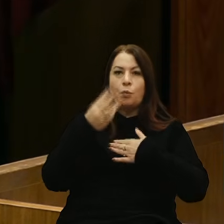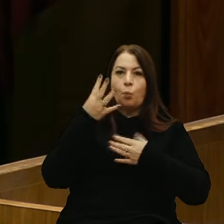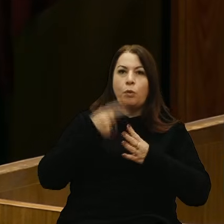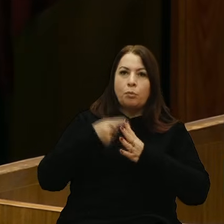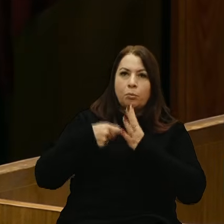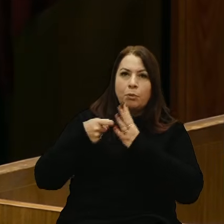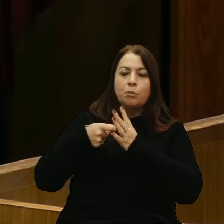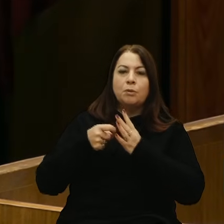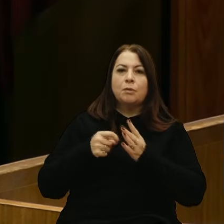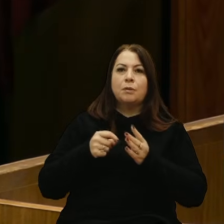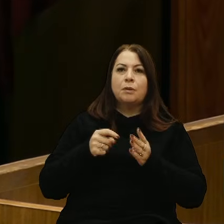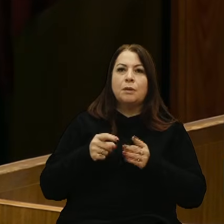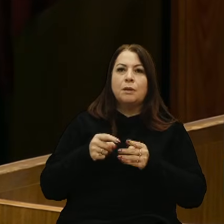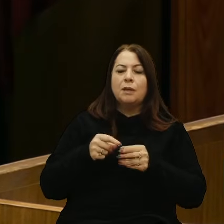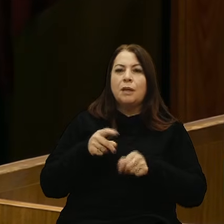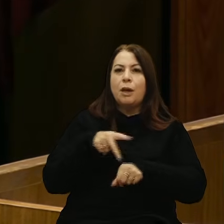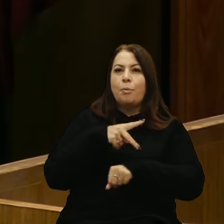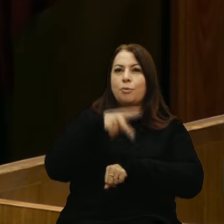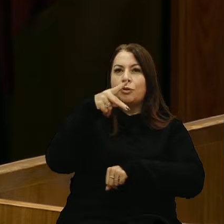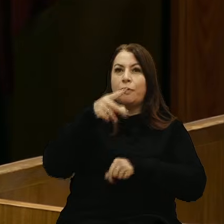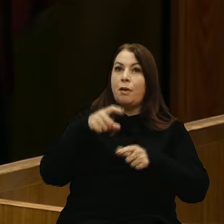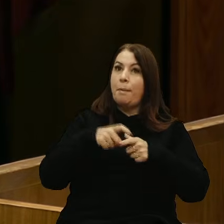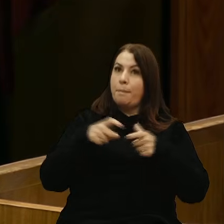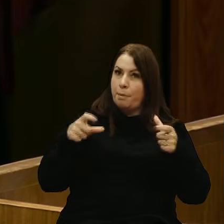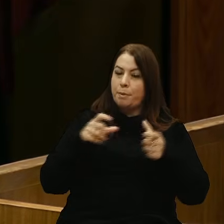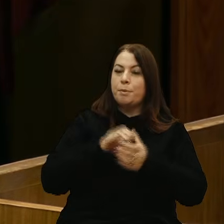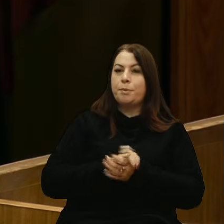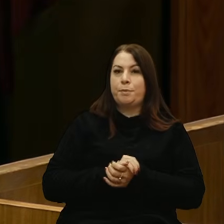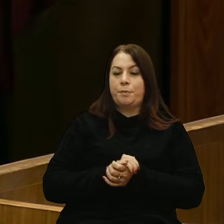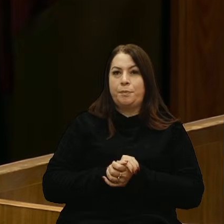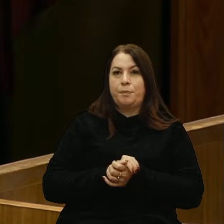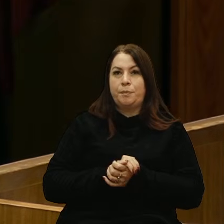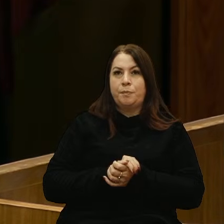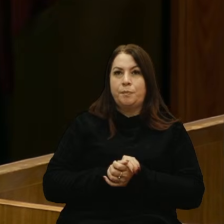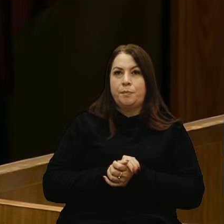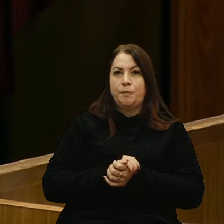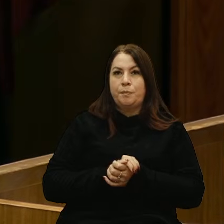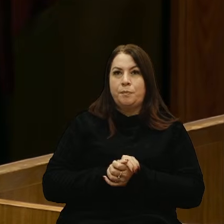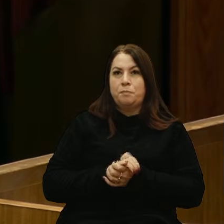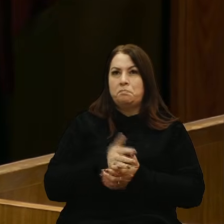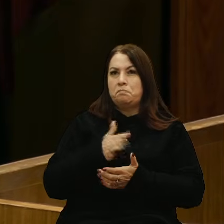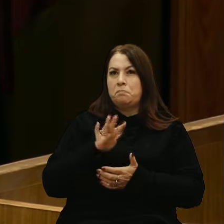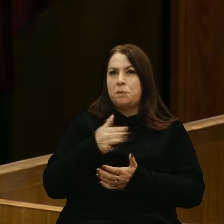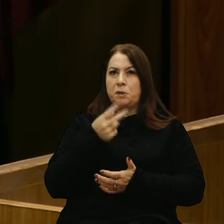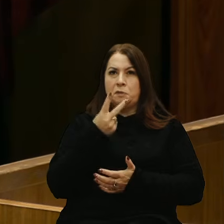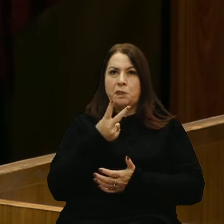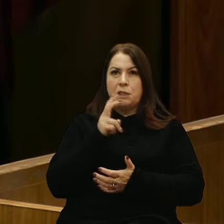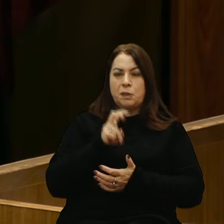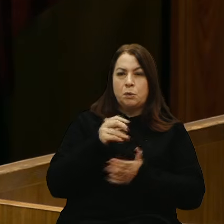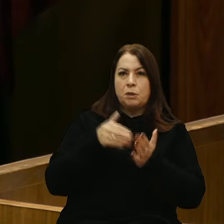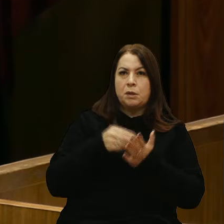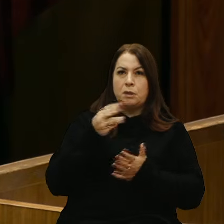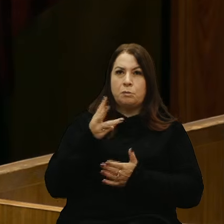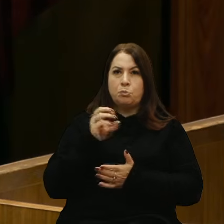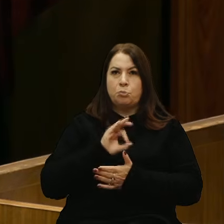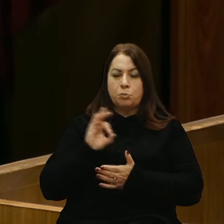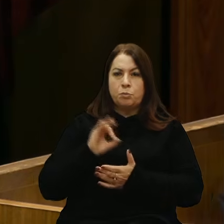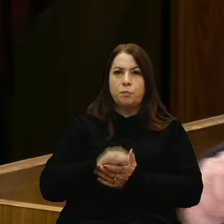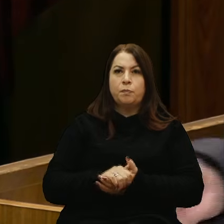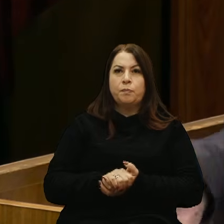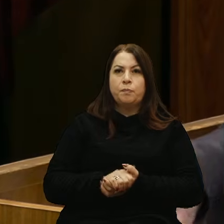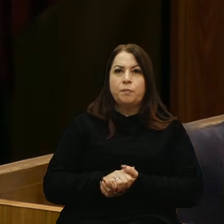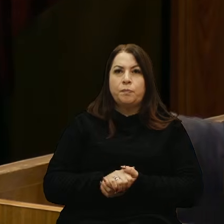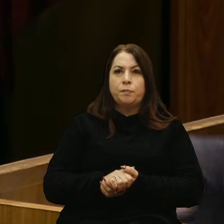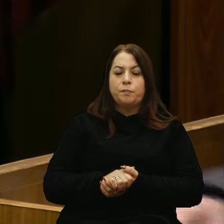meses, a produtividade aumenta. Ela tende a aumentar em torno de 25% a 30%.